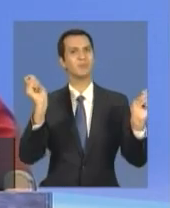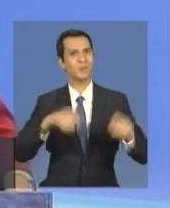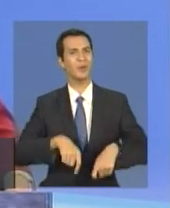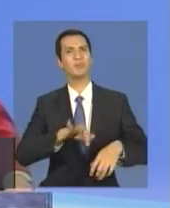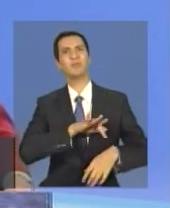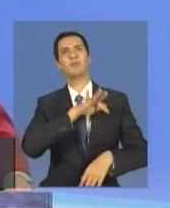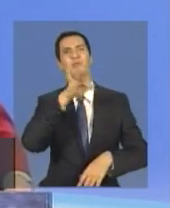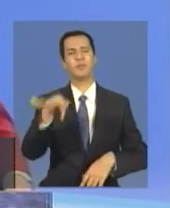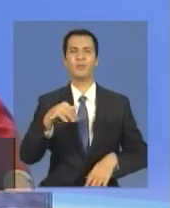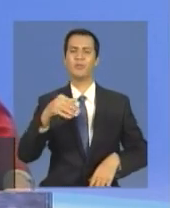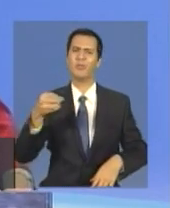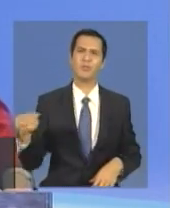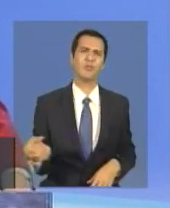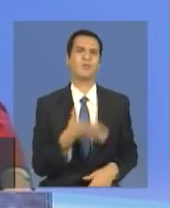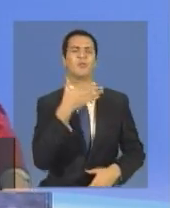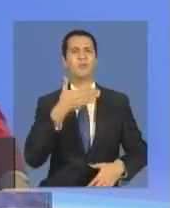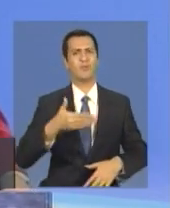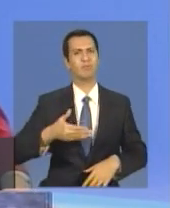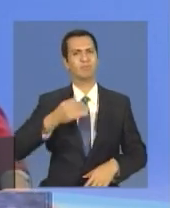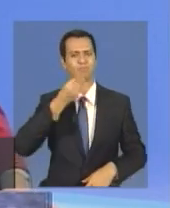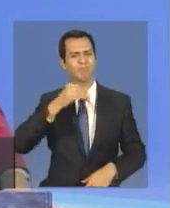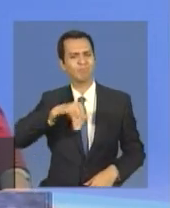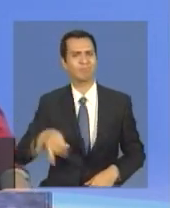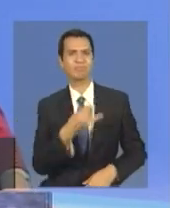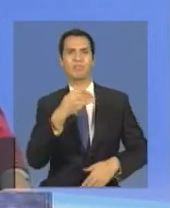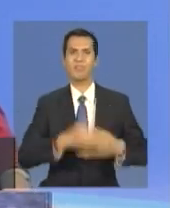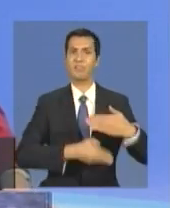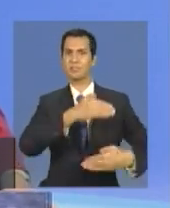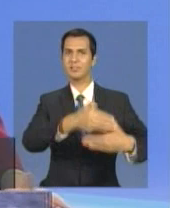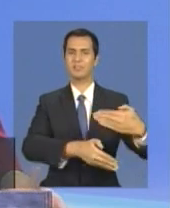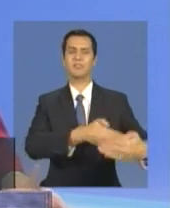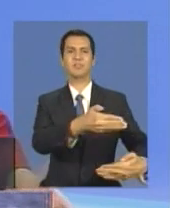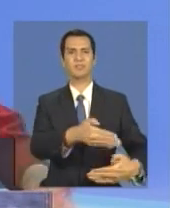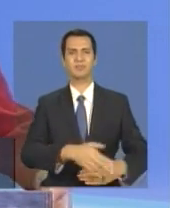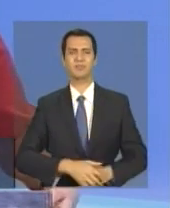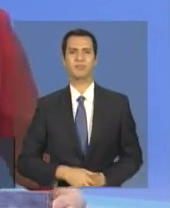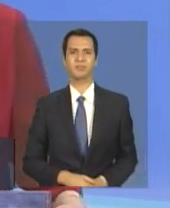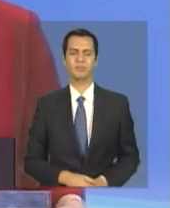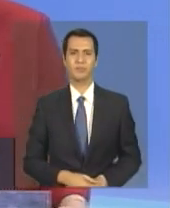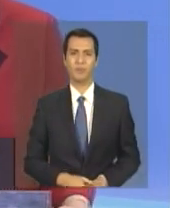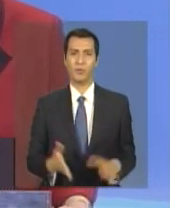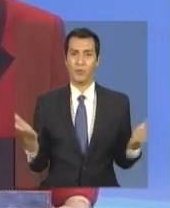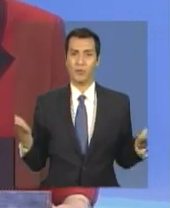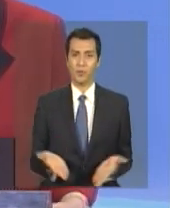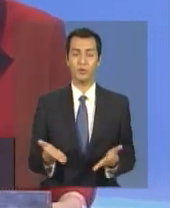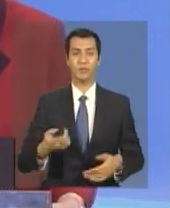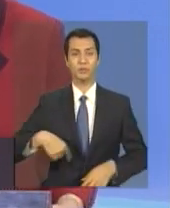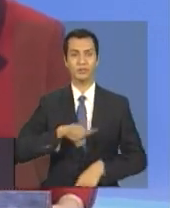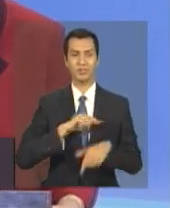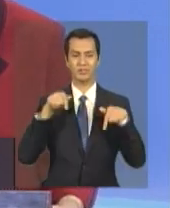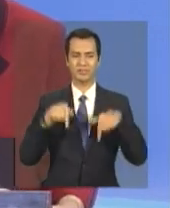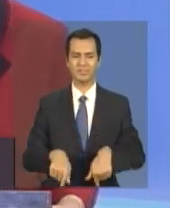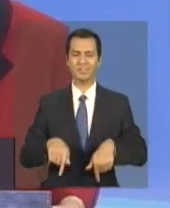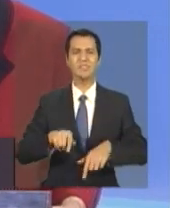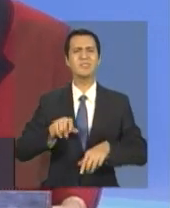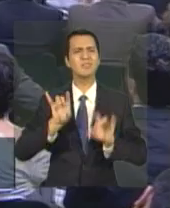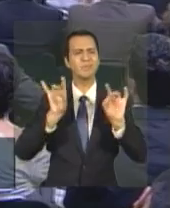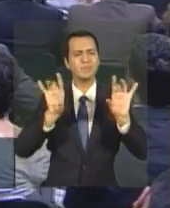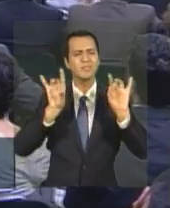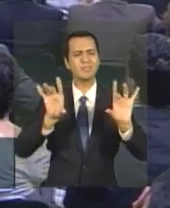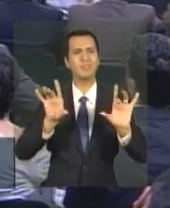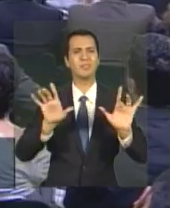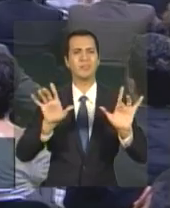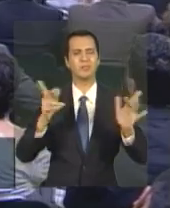novas oportunidades, possa crescer e possa se desenvolver. Então, hoje aqui nós estamos num momento muito